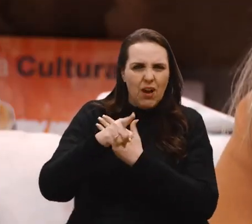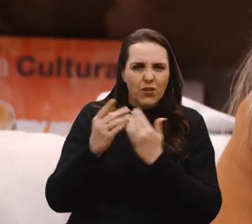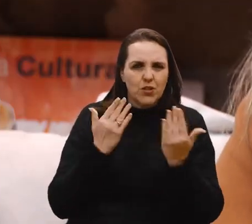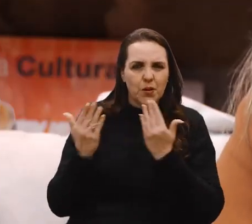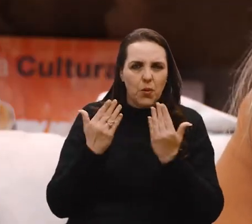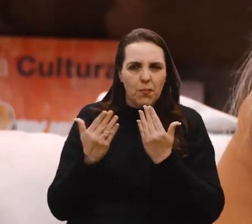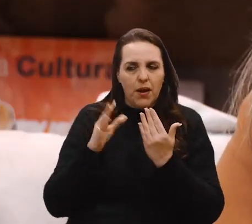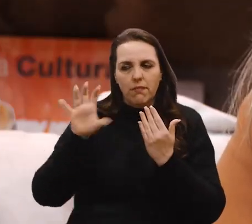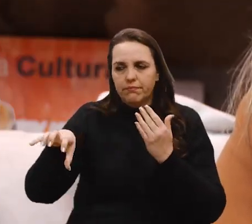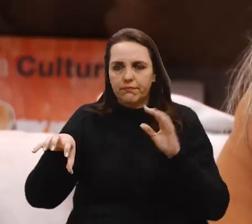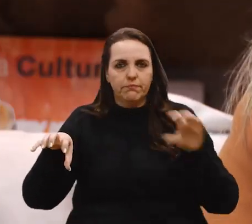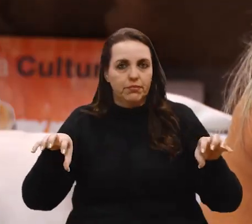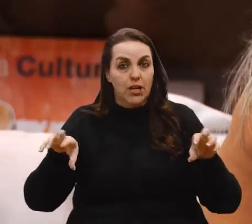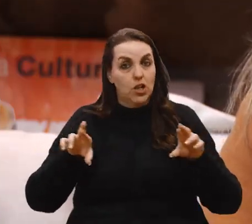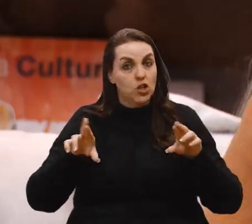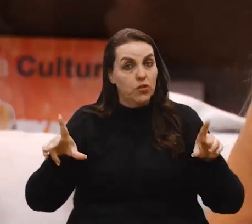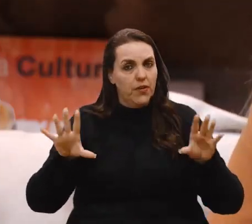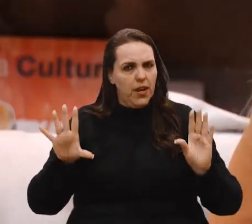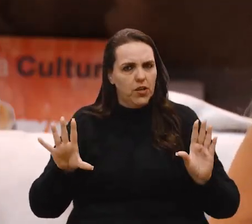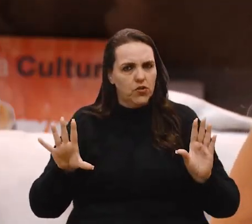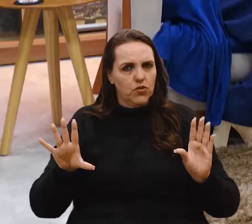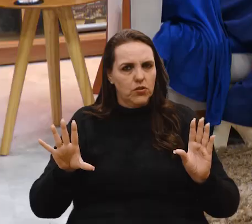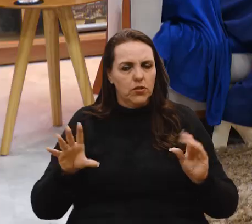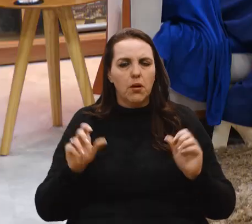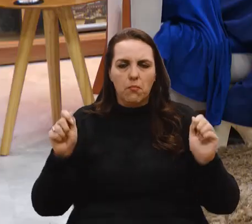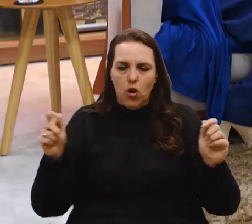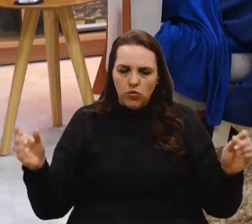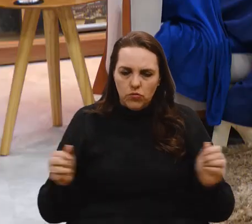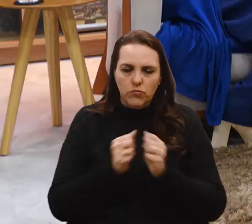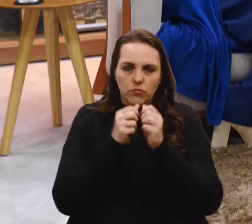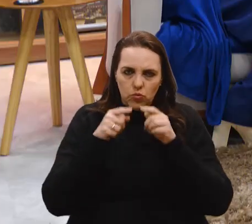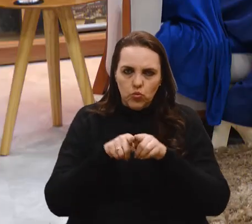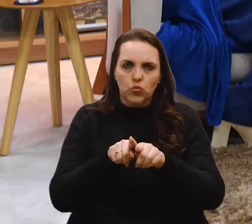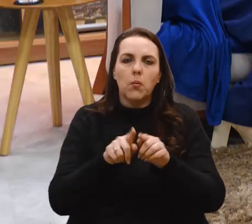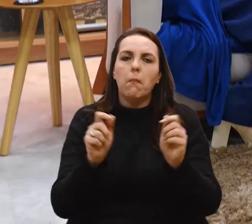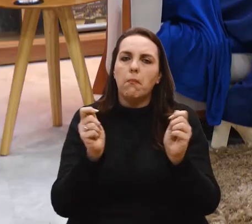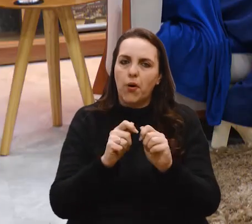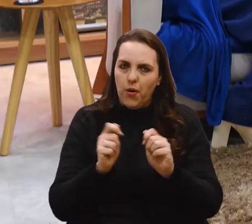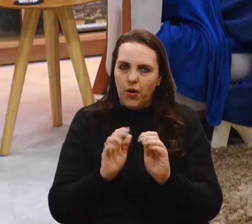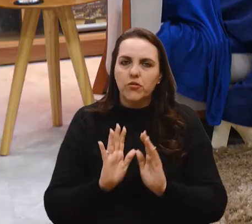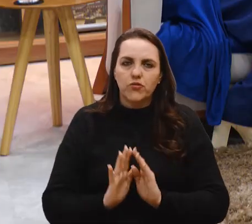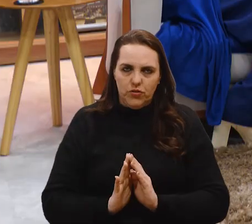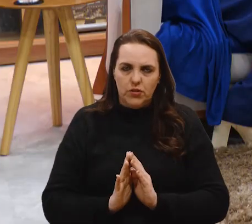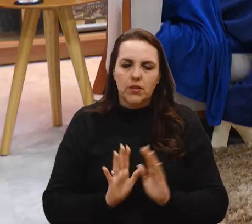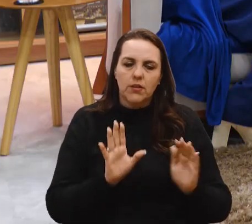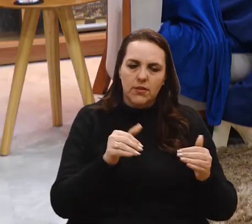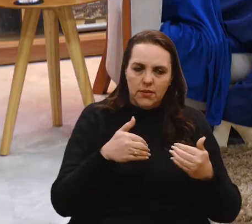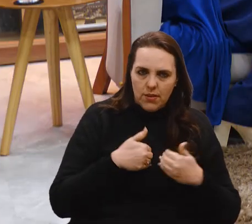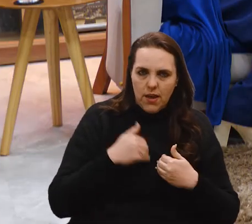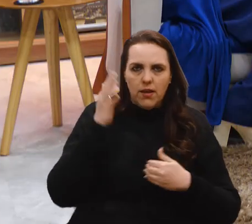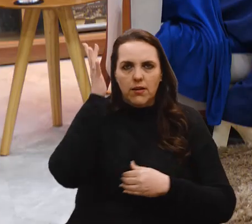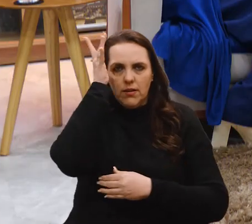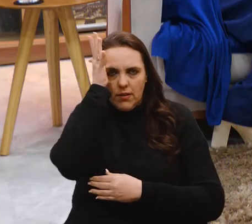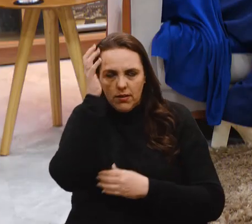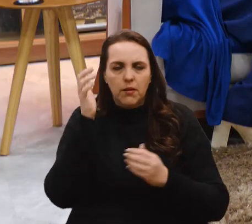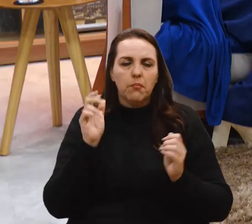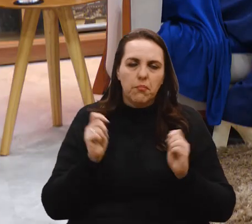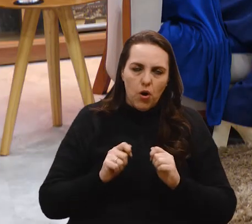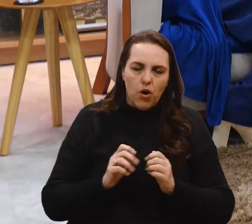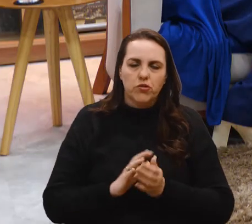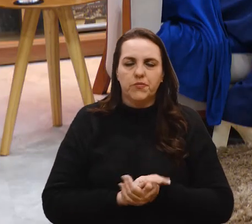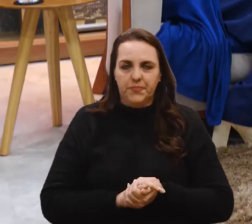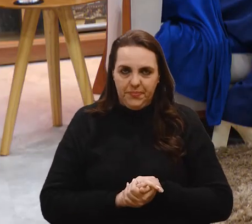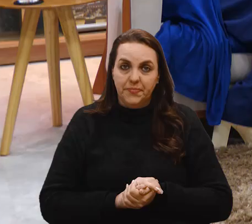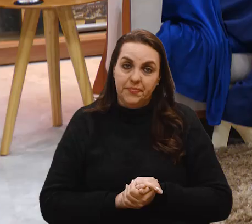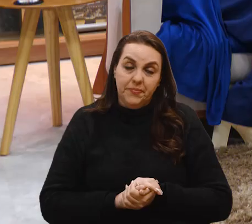é isso, né? Não é. Pode estar questão de conteúdo, entendeu? Pode estar associado ou não. Se tu juntar os dois, né? Tem conteúdo demais. E então, assim,